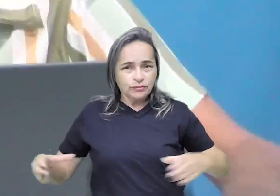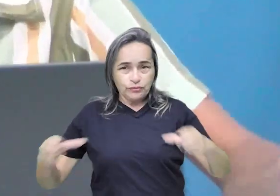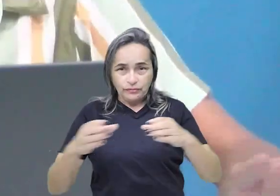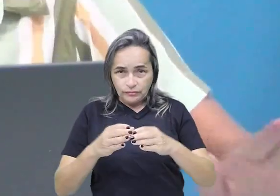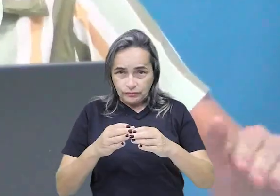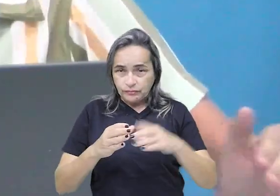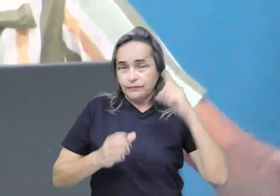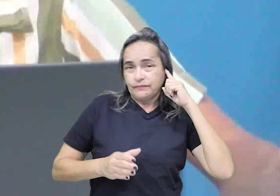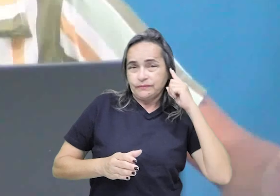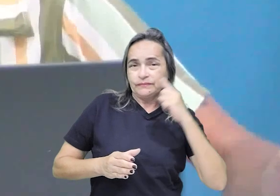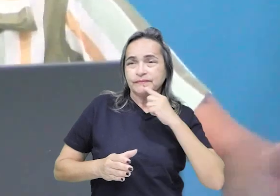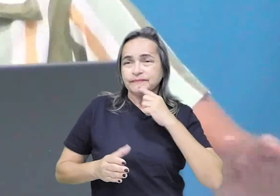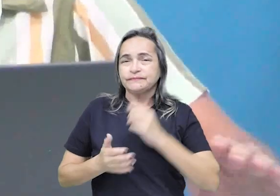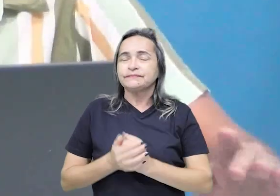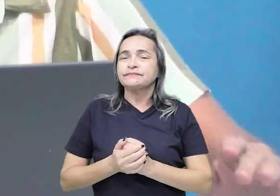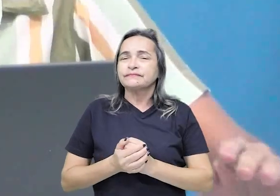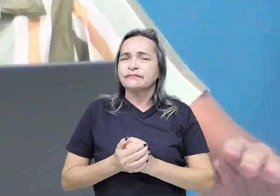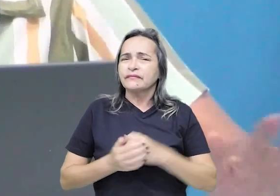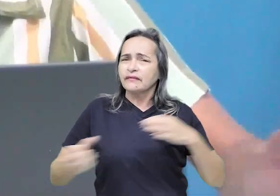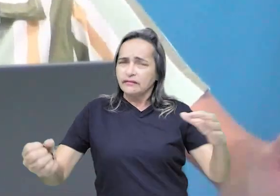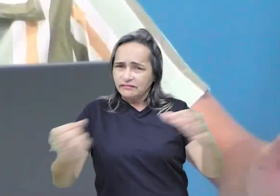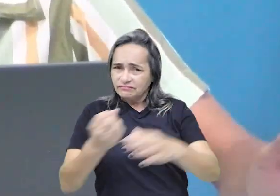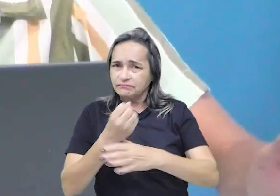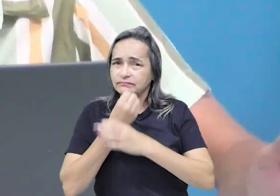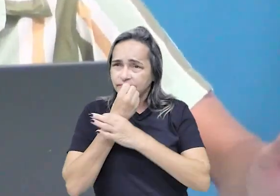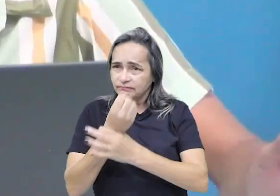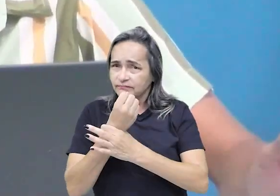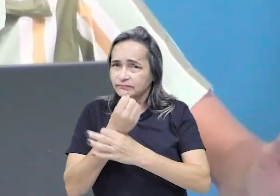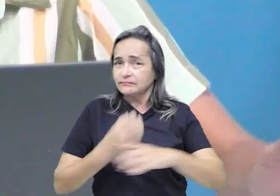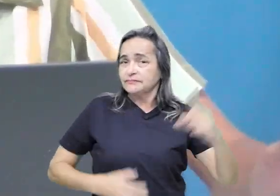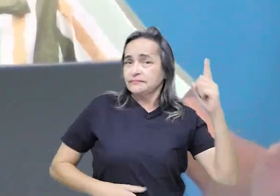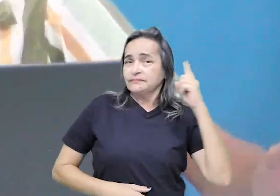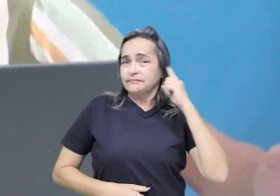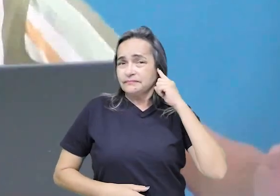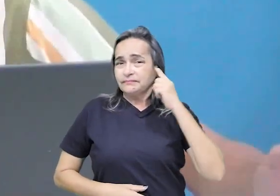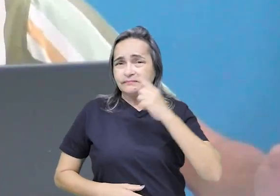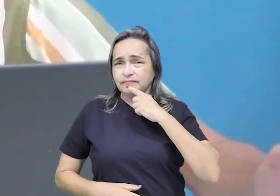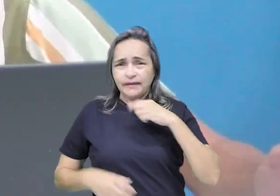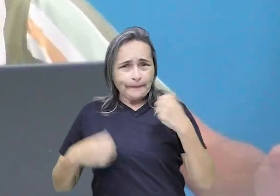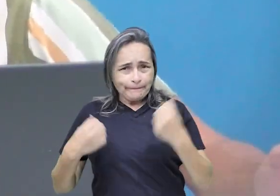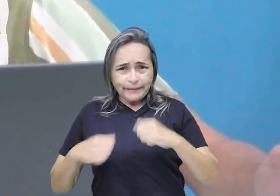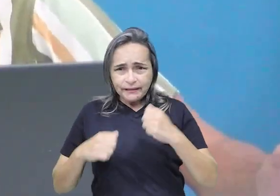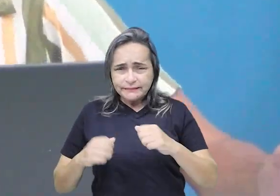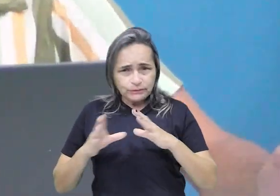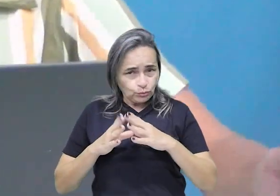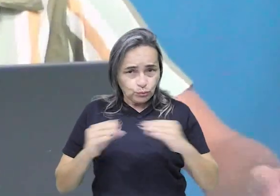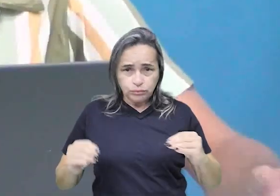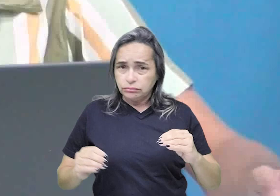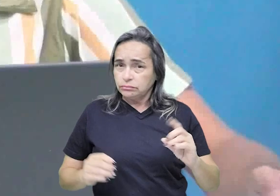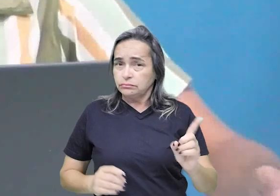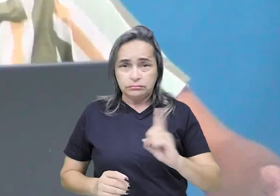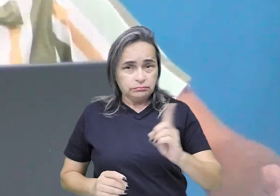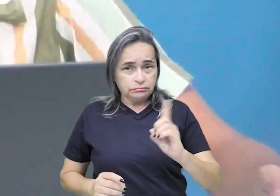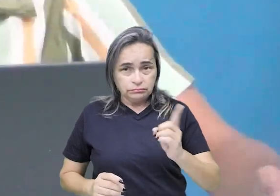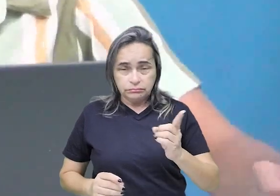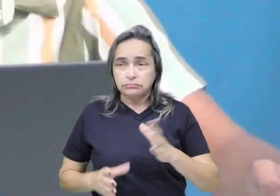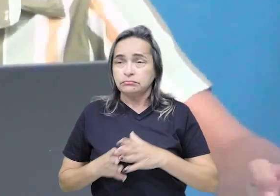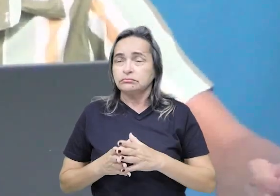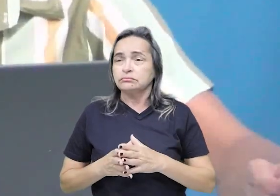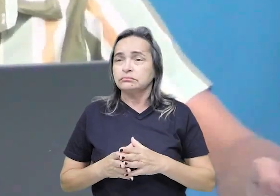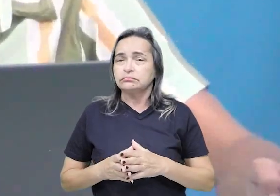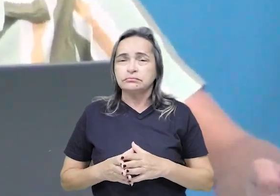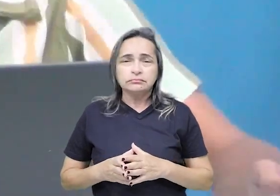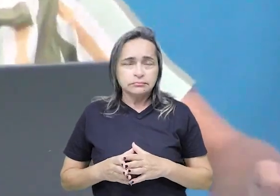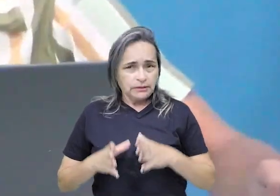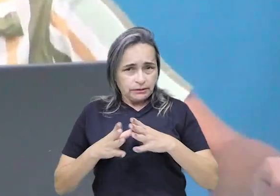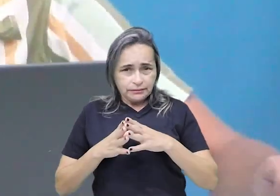surdas que defendem que a surdez ela não precisaria ser curada, né? Que a partir da surdez